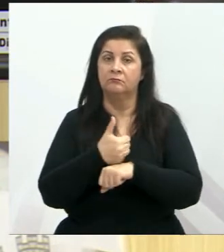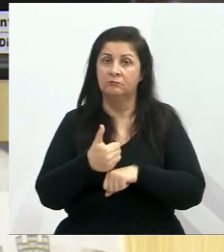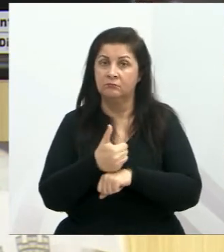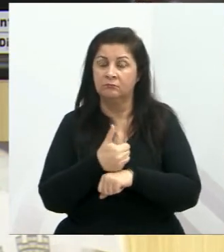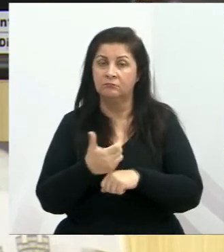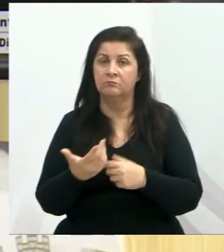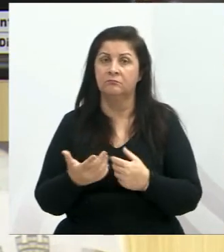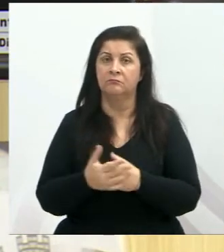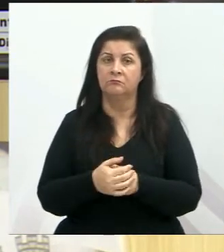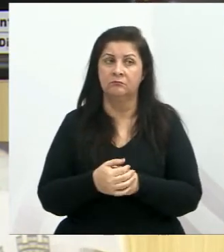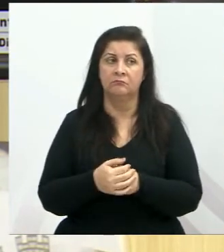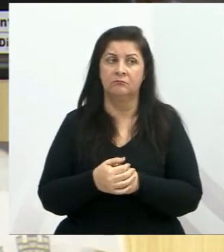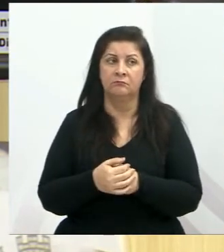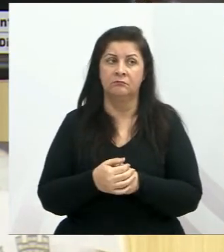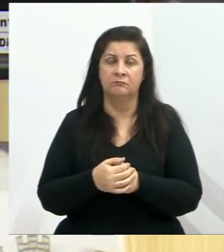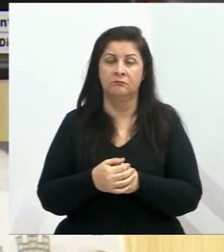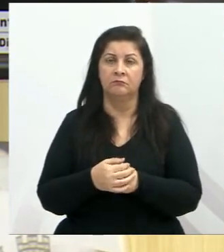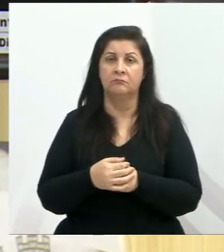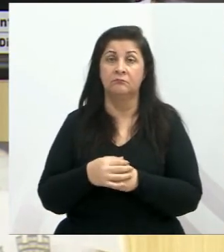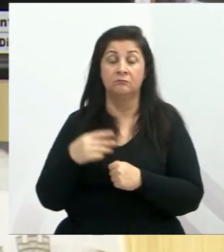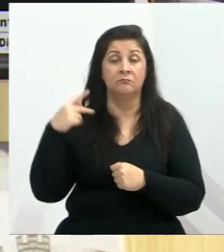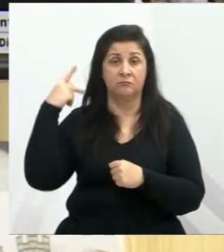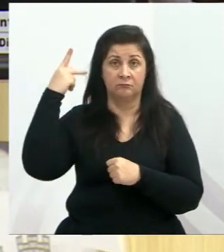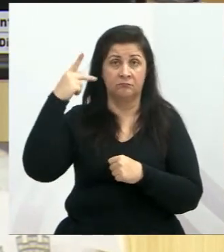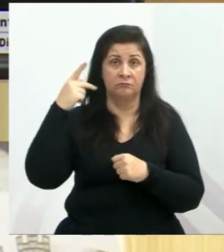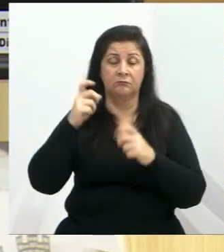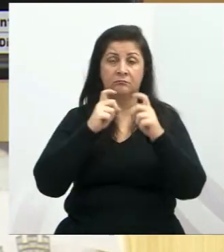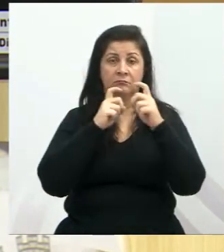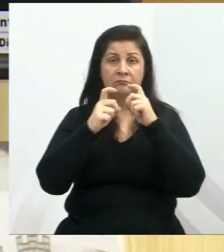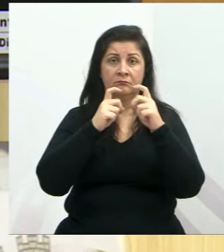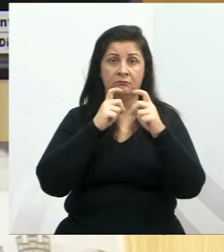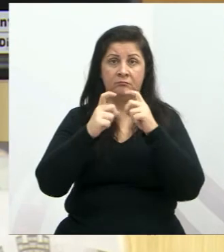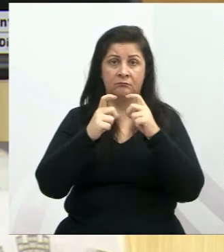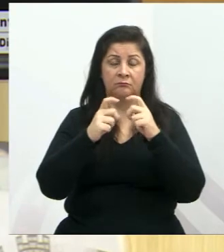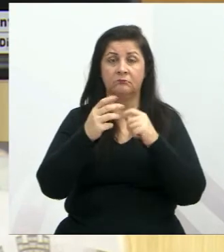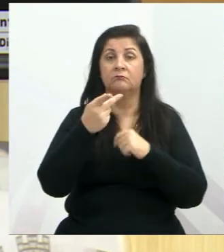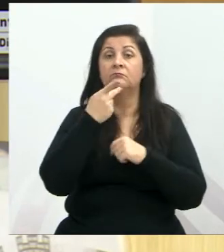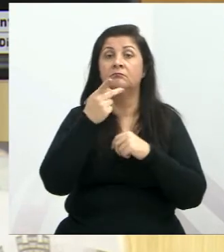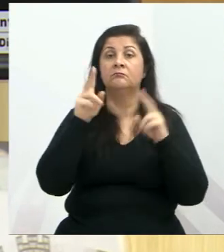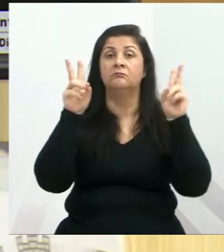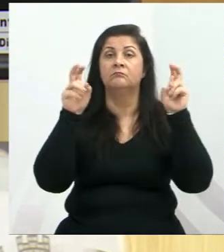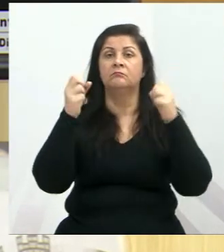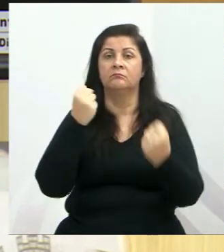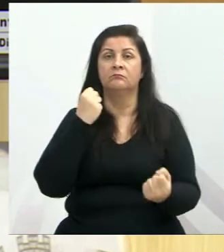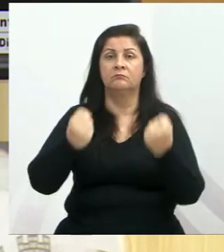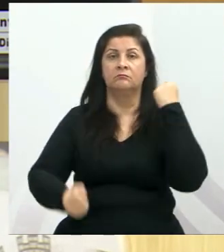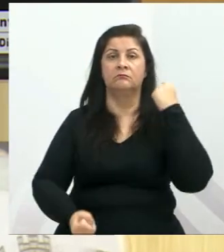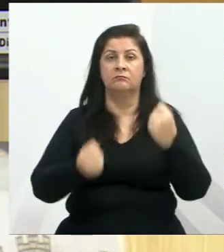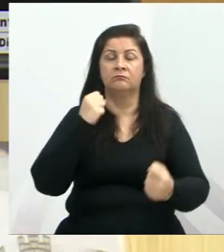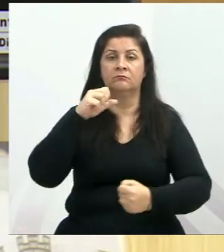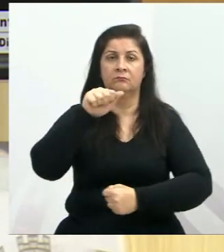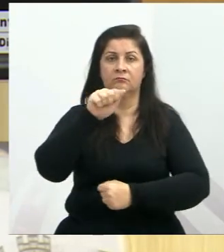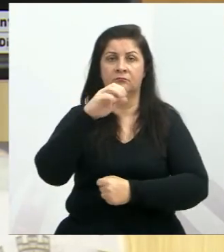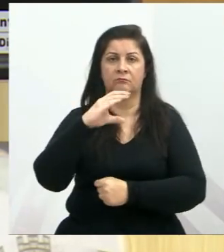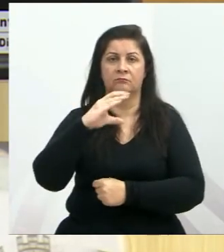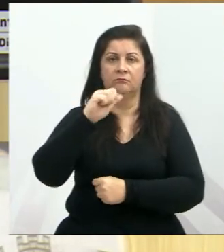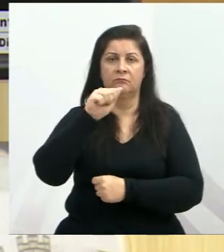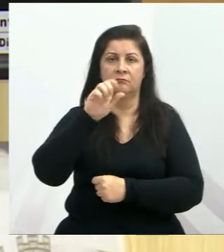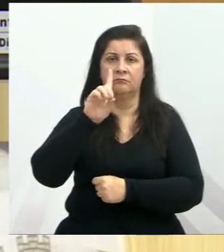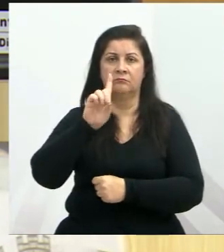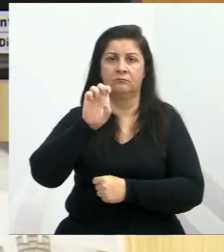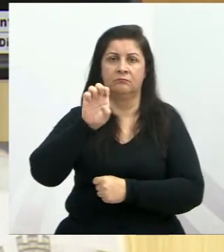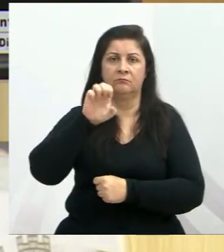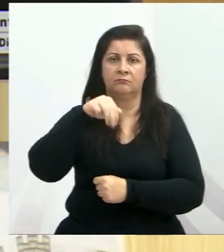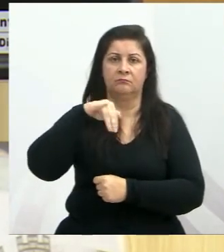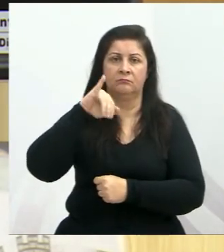E os vereadores estavam reunidos na sala da presidência, falar sobre as academias da cidade de Jacareí que ficaram